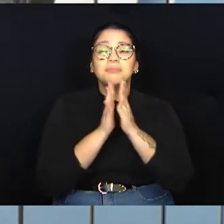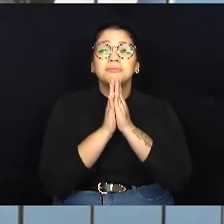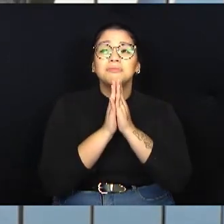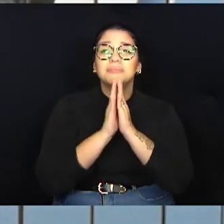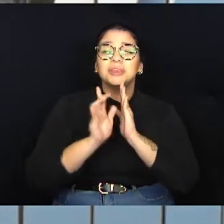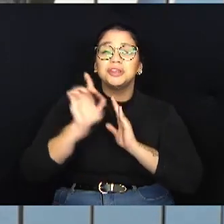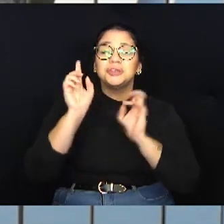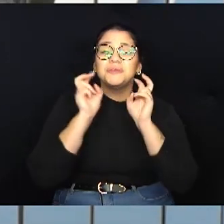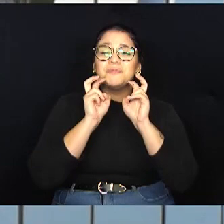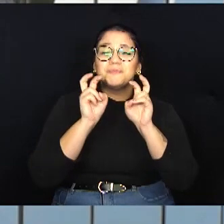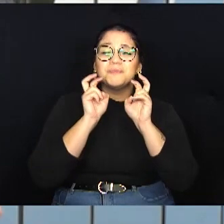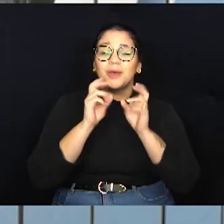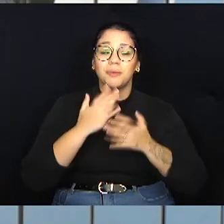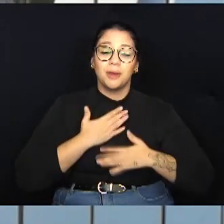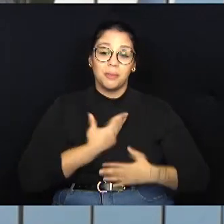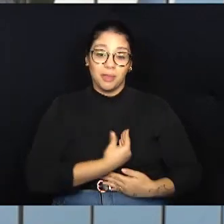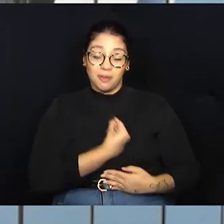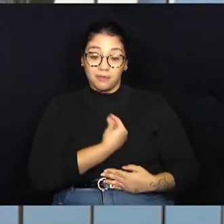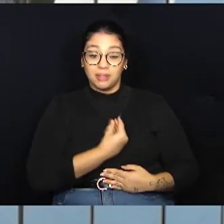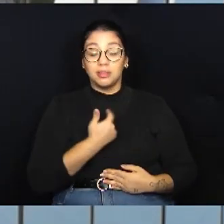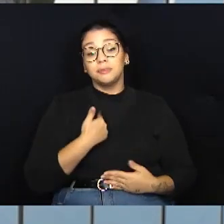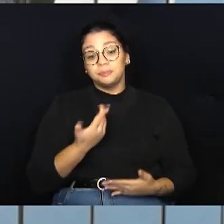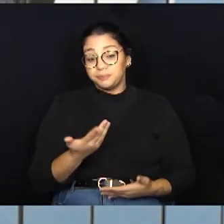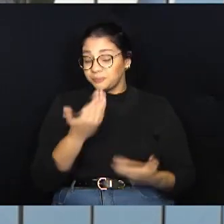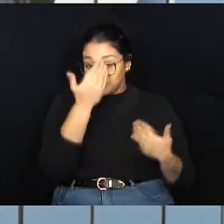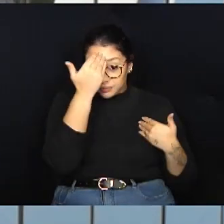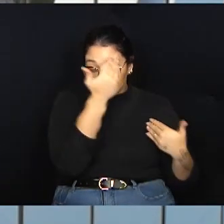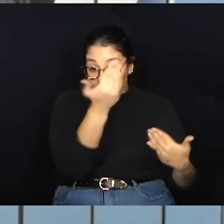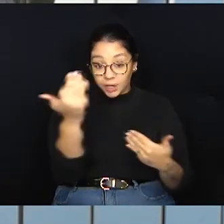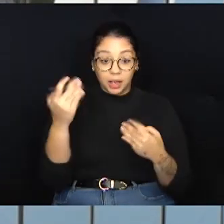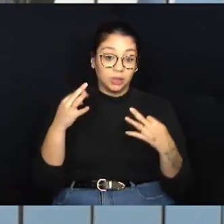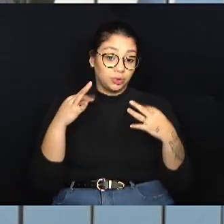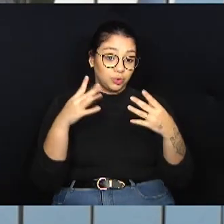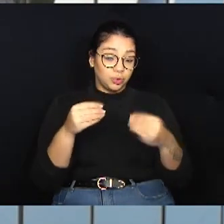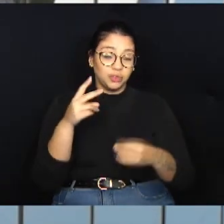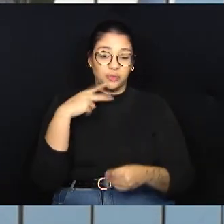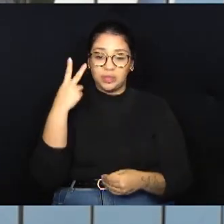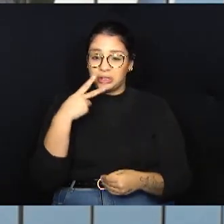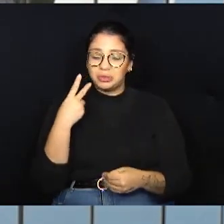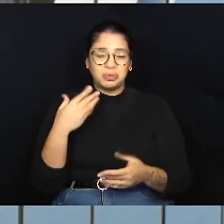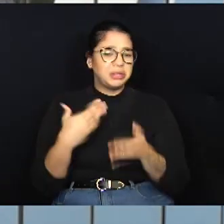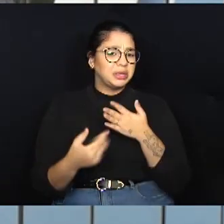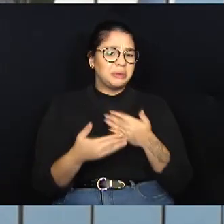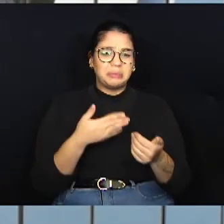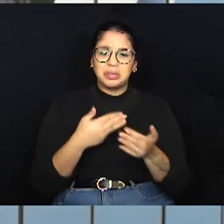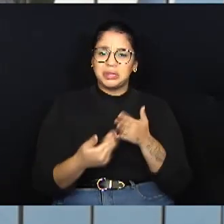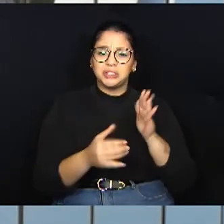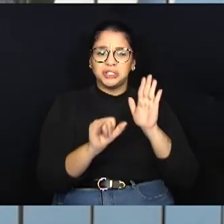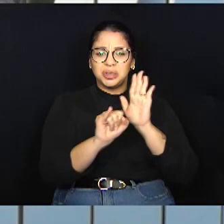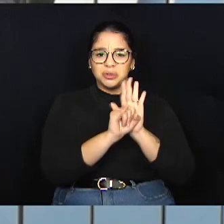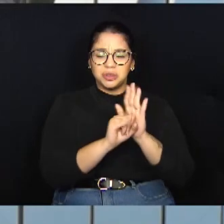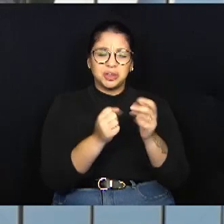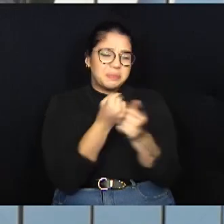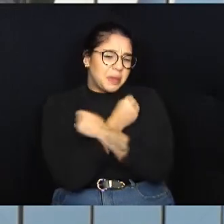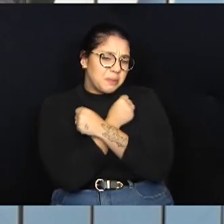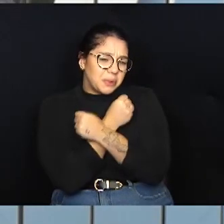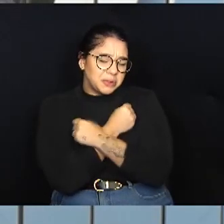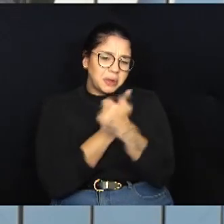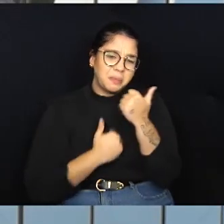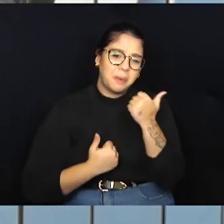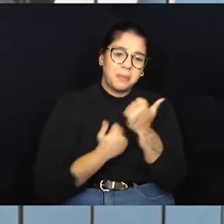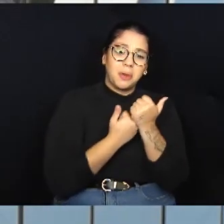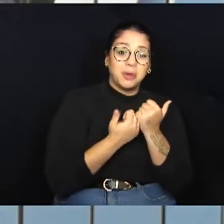você, agradeço os vereadores dessa casa, todos, independentemente de ideologia, me abraçaram, me apoiaram, me